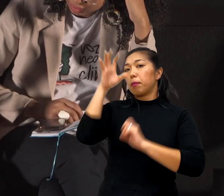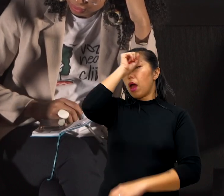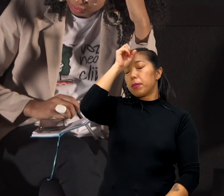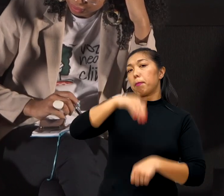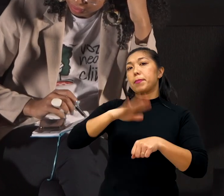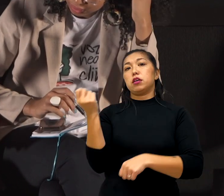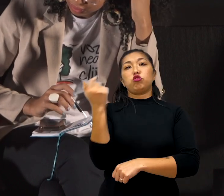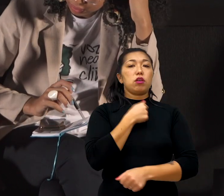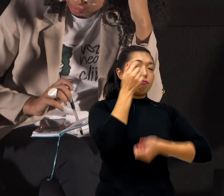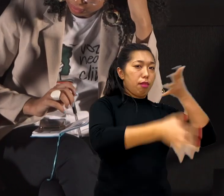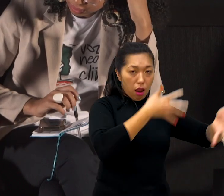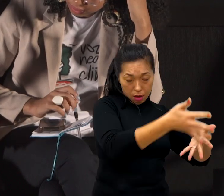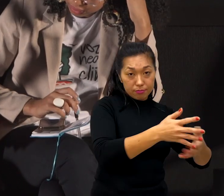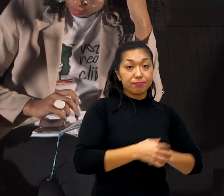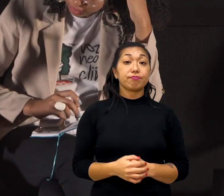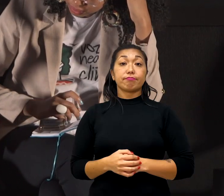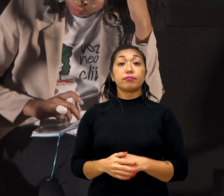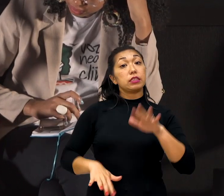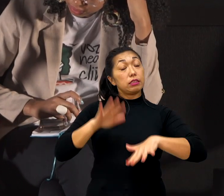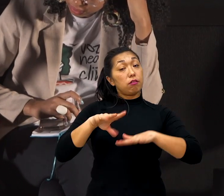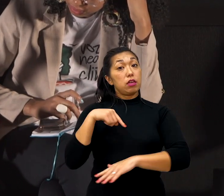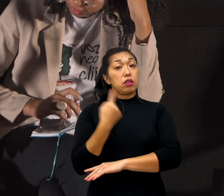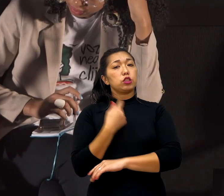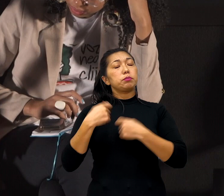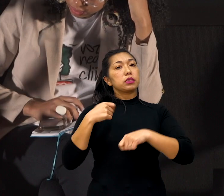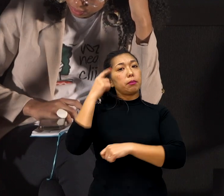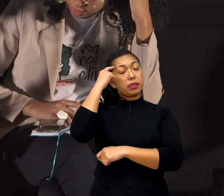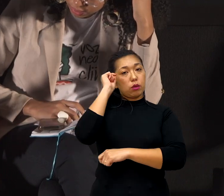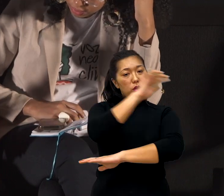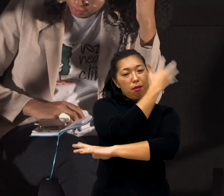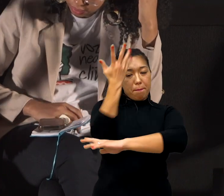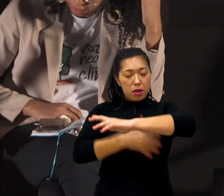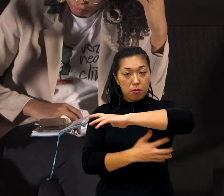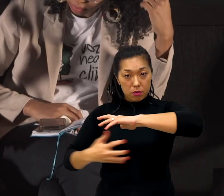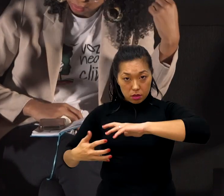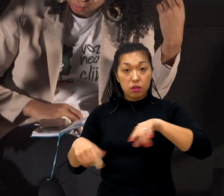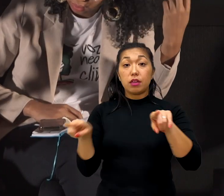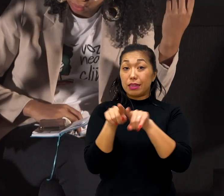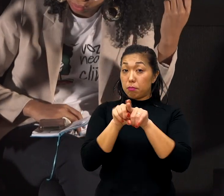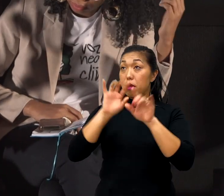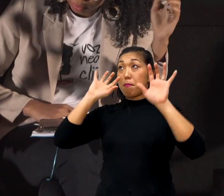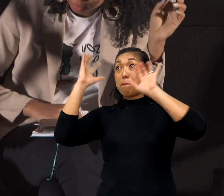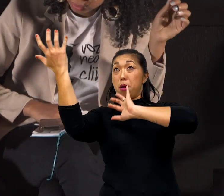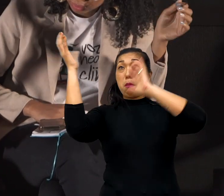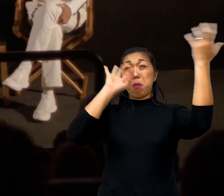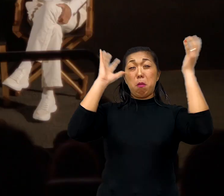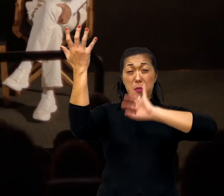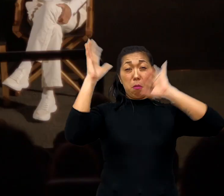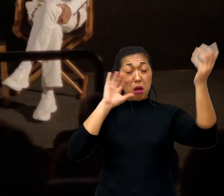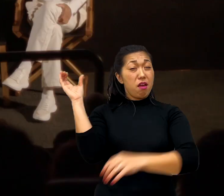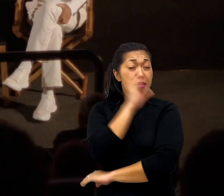E eu acho que a gente precisa, talvez, levar, de fato, o que é meio ambiente e a crise climática